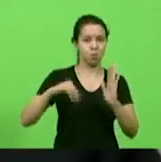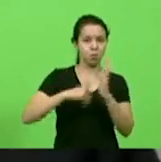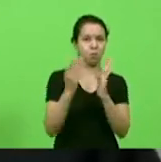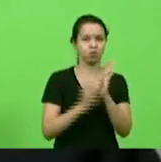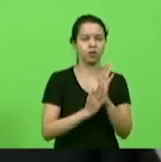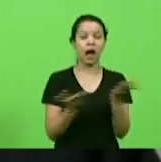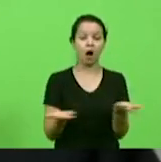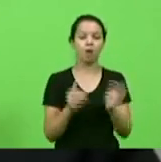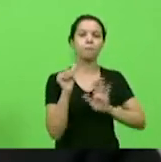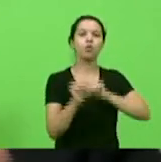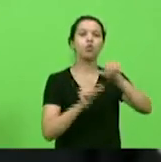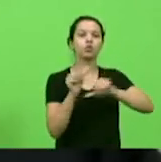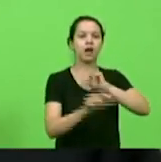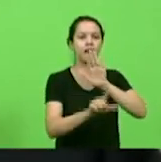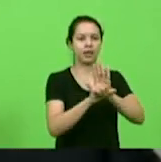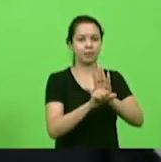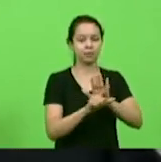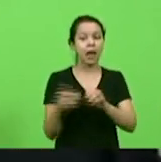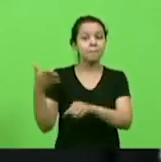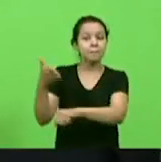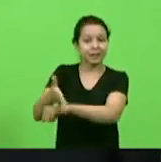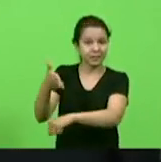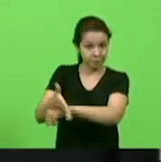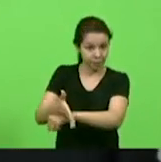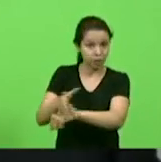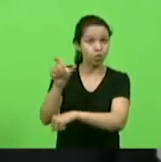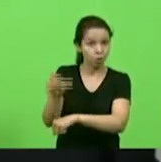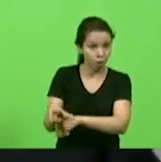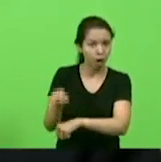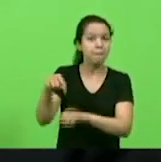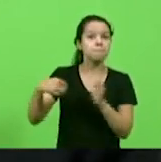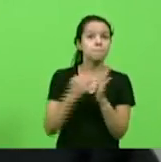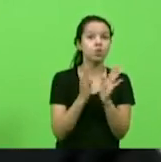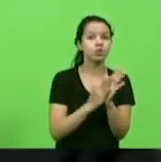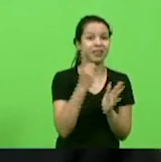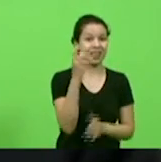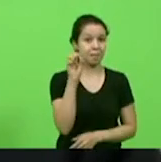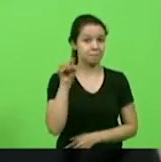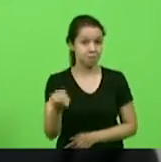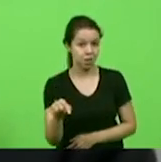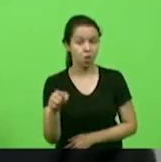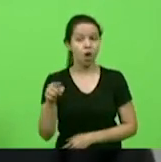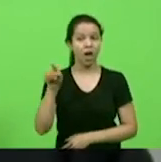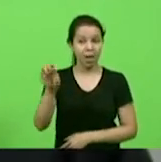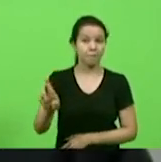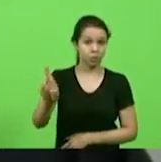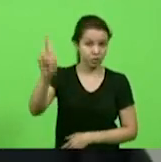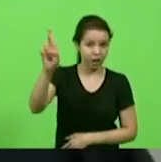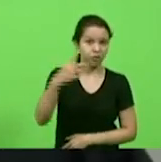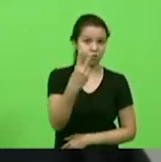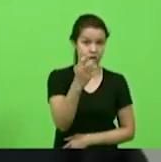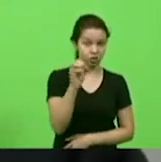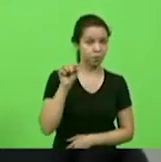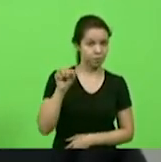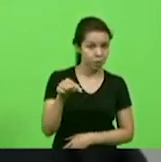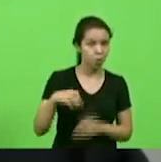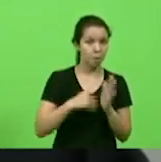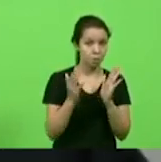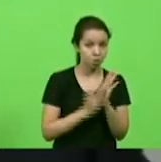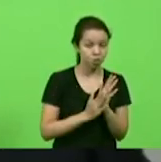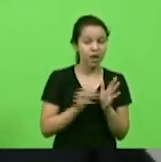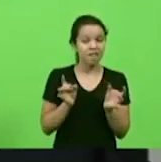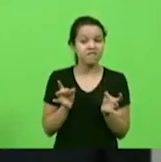lei. Para quem estiver participando, R$ 10 mil, para quem estiver promovendo, R$ 20 mil, para quem vender o boi